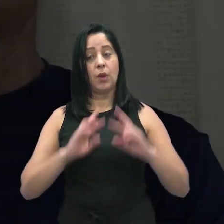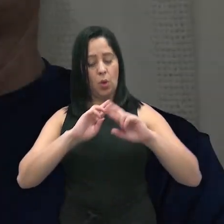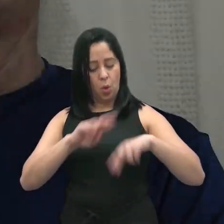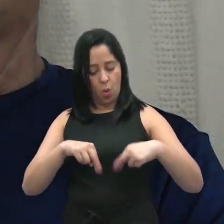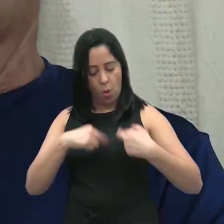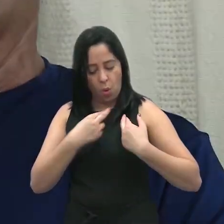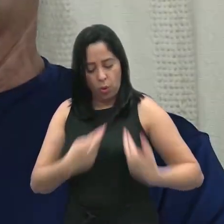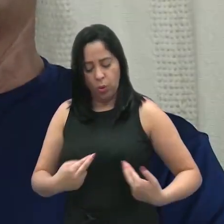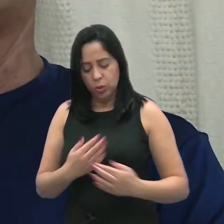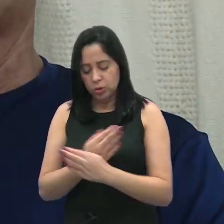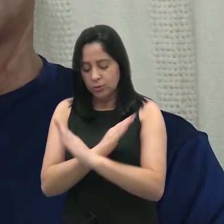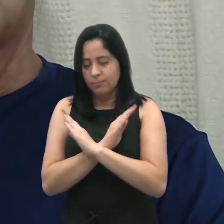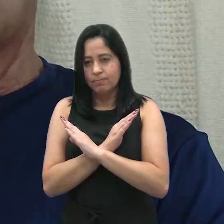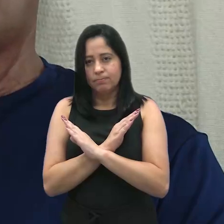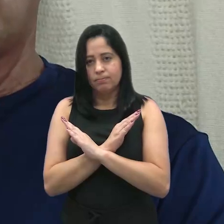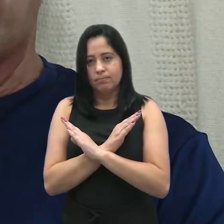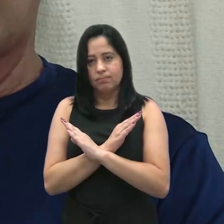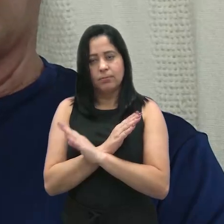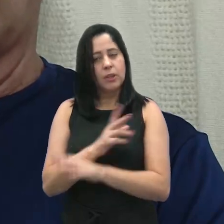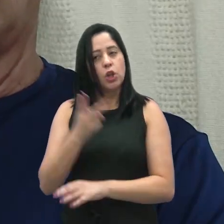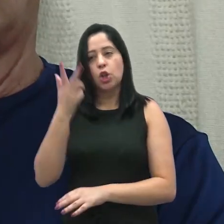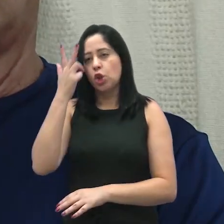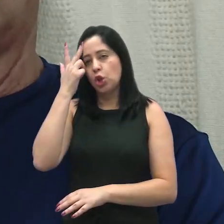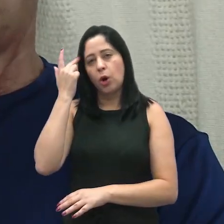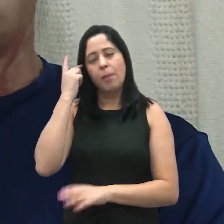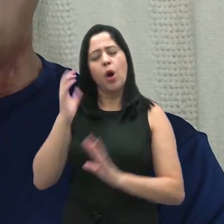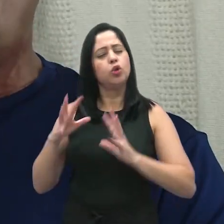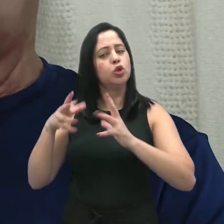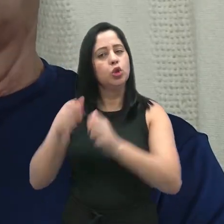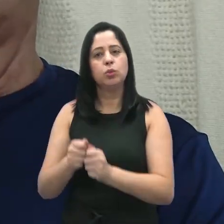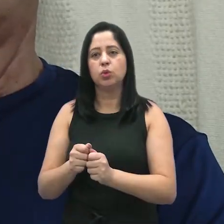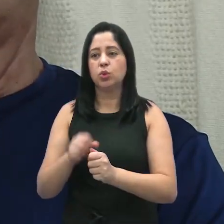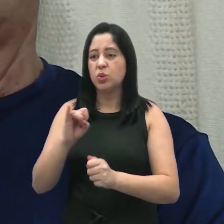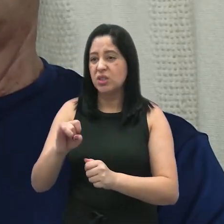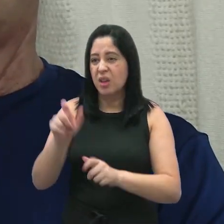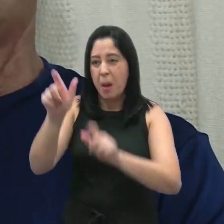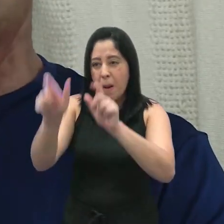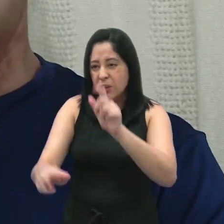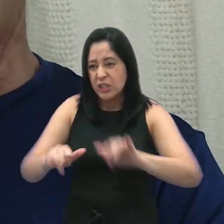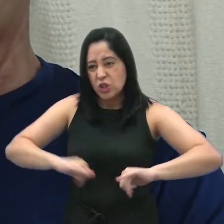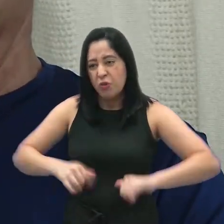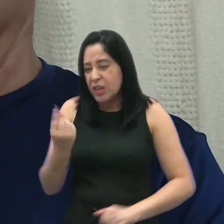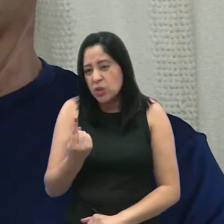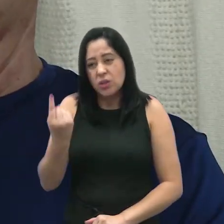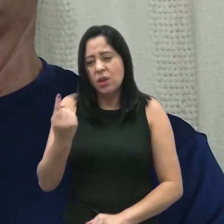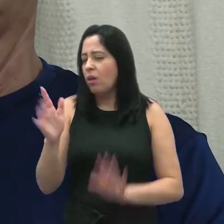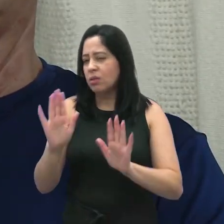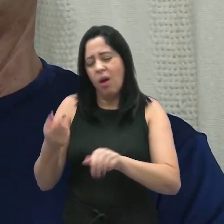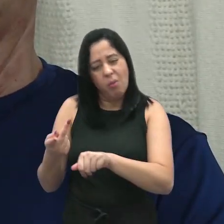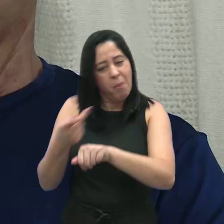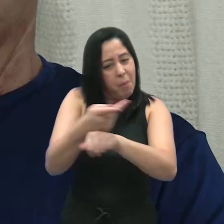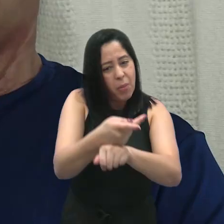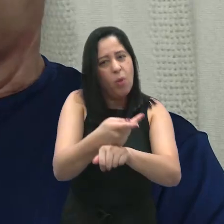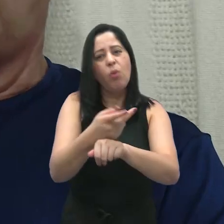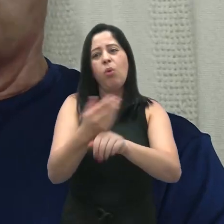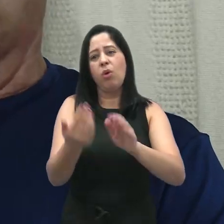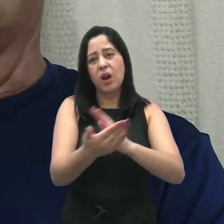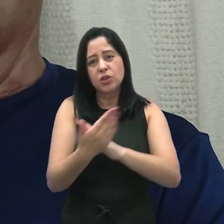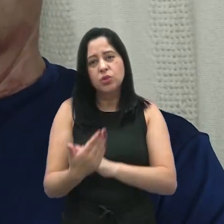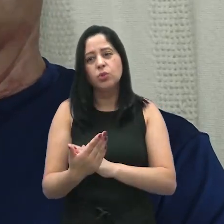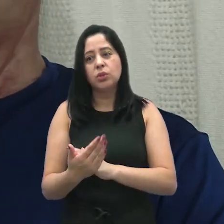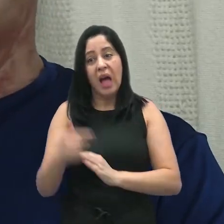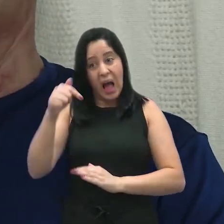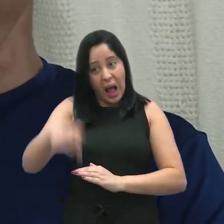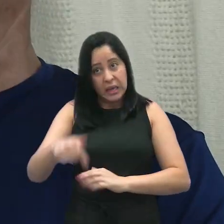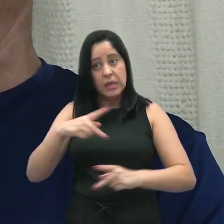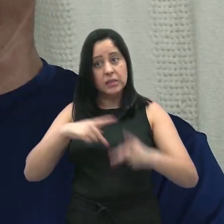O luto é uma coisa que todos nós vamos passar. Procura ajuda. Você não precisa sofrer sozinho. Você tem um